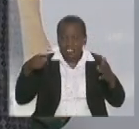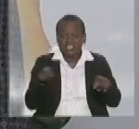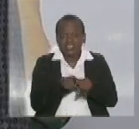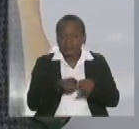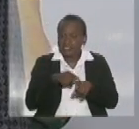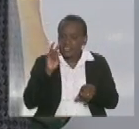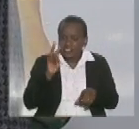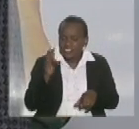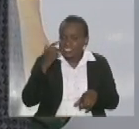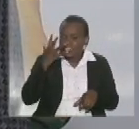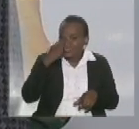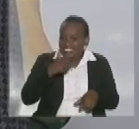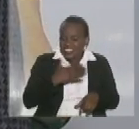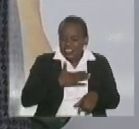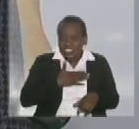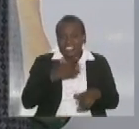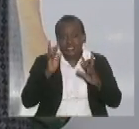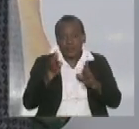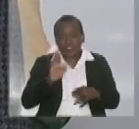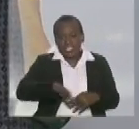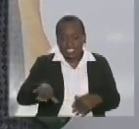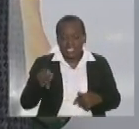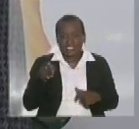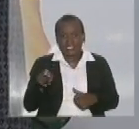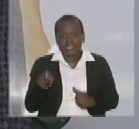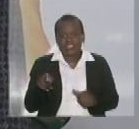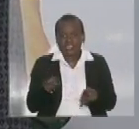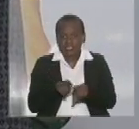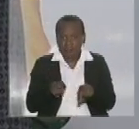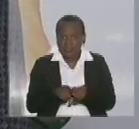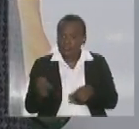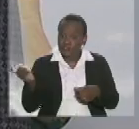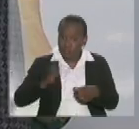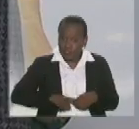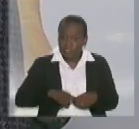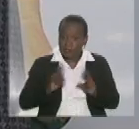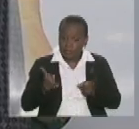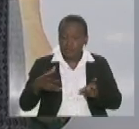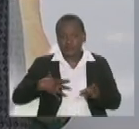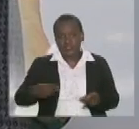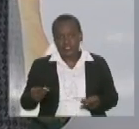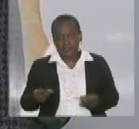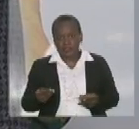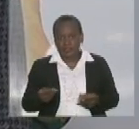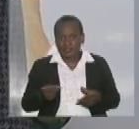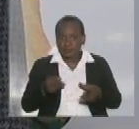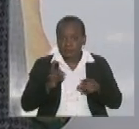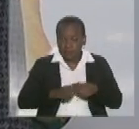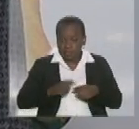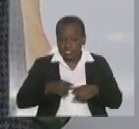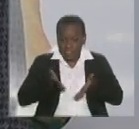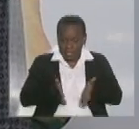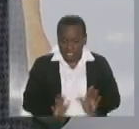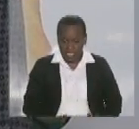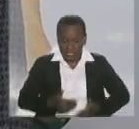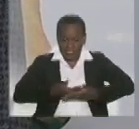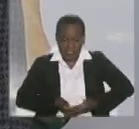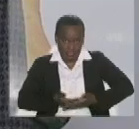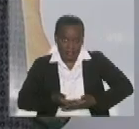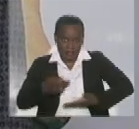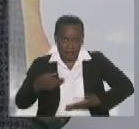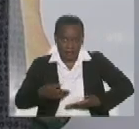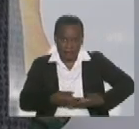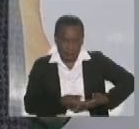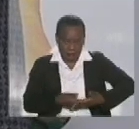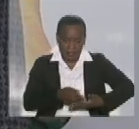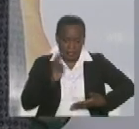se encantar de novo por aquela história, por aquela criança, e principalmente voltar ao encantamento com o próprio filho. Eu acho que no momento do nascimento, do